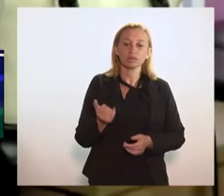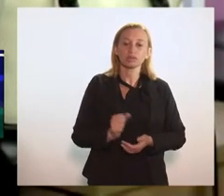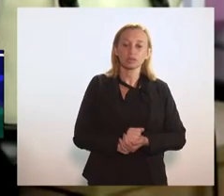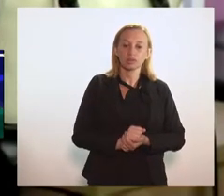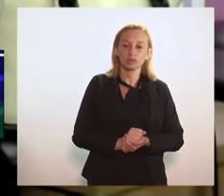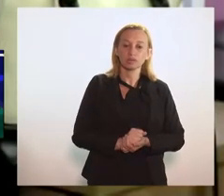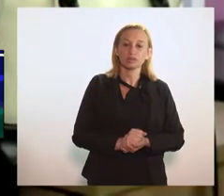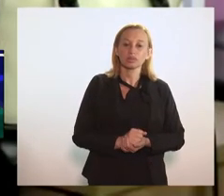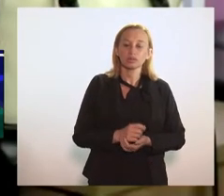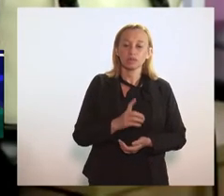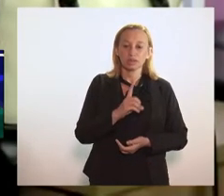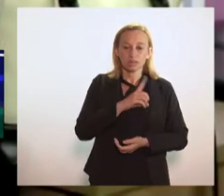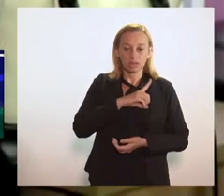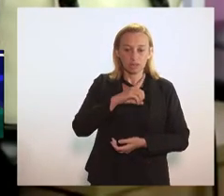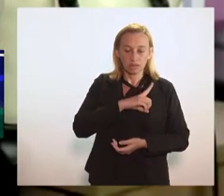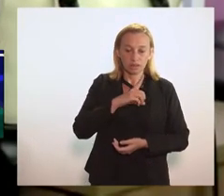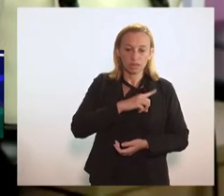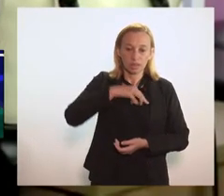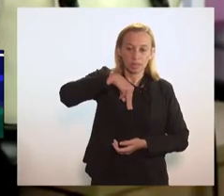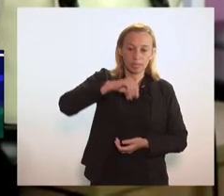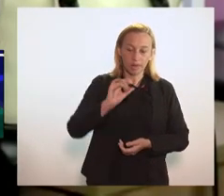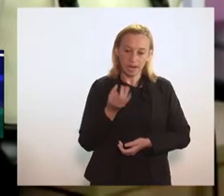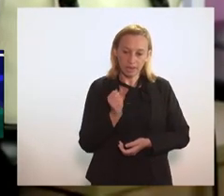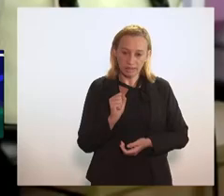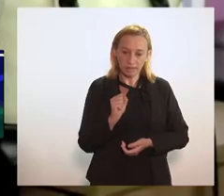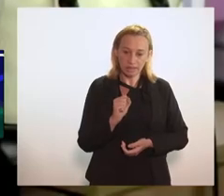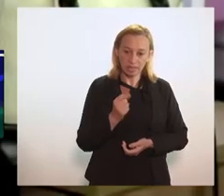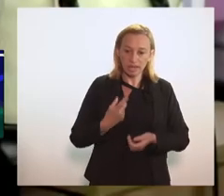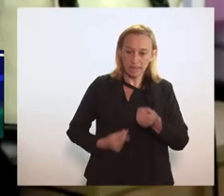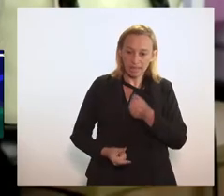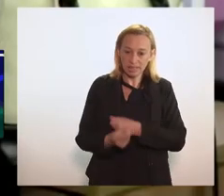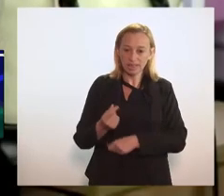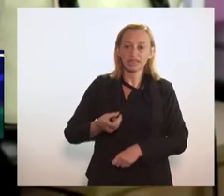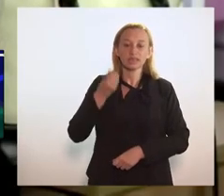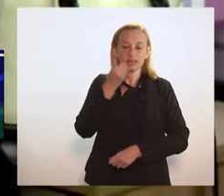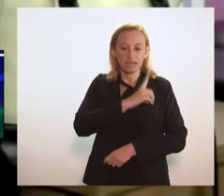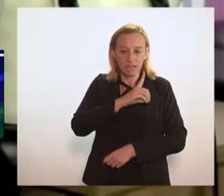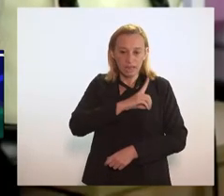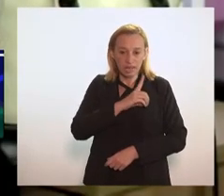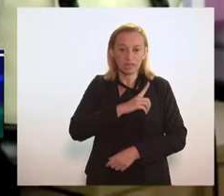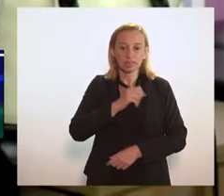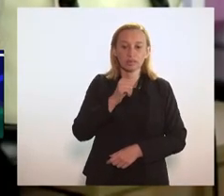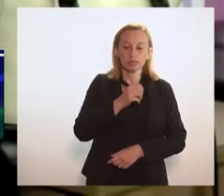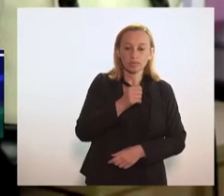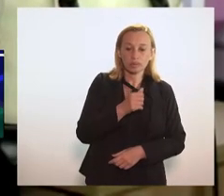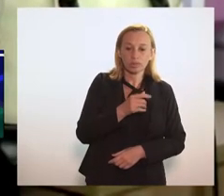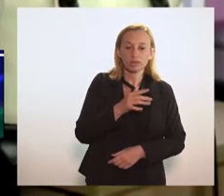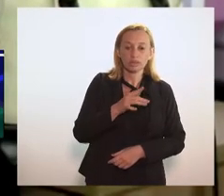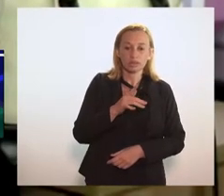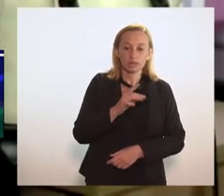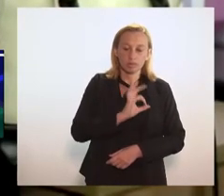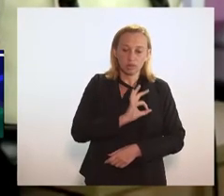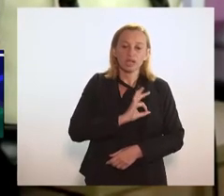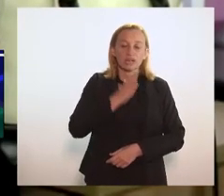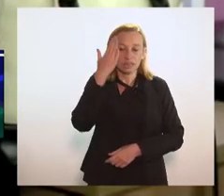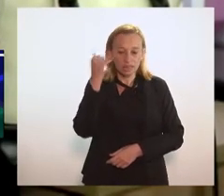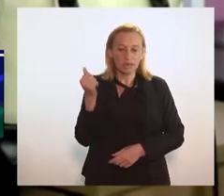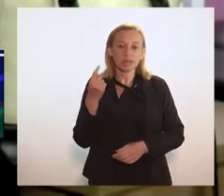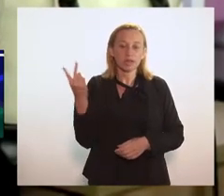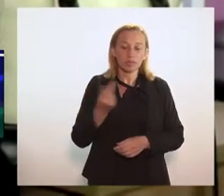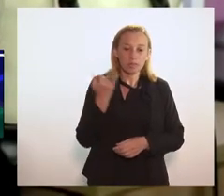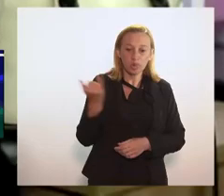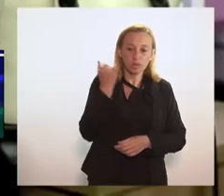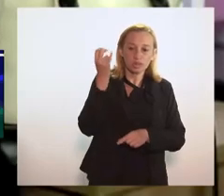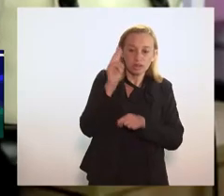foi delegada de polícia e é eterna delegada de polícia, sabe da importância que é o monitoramento